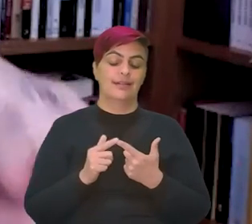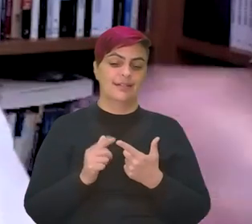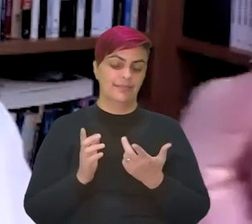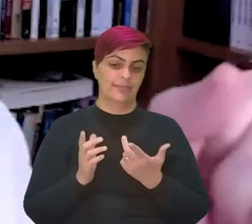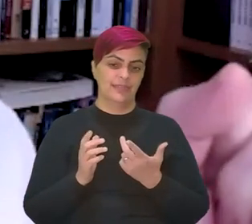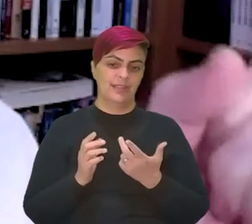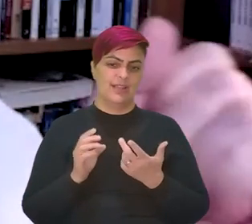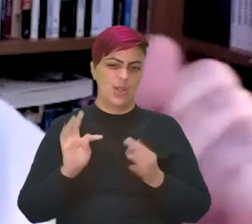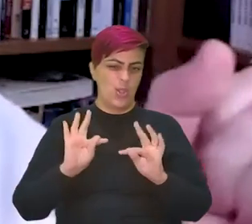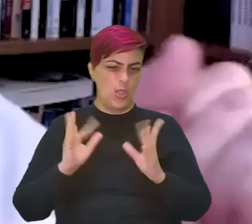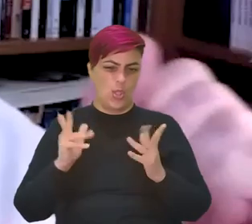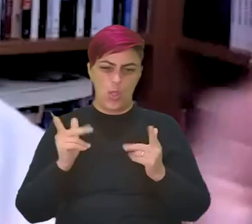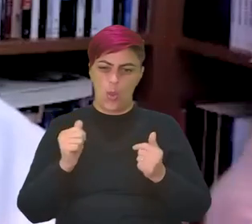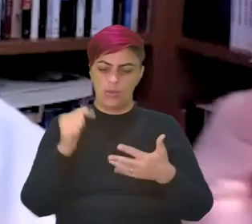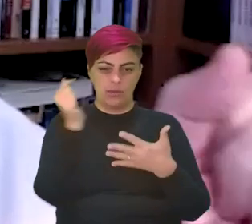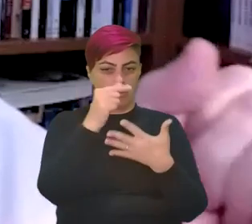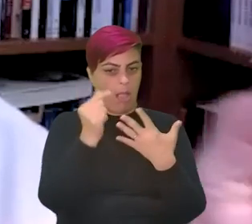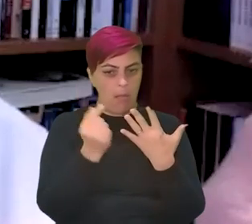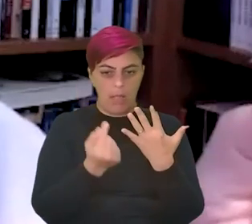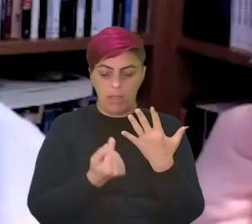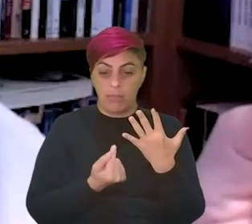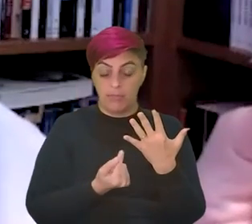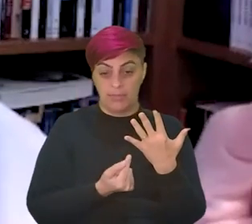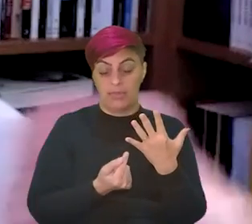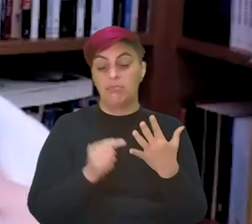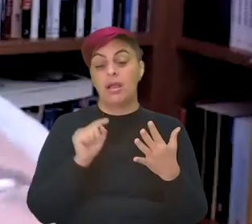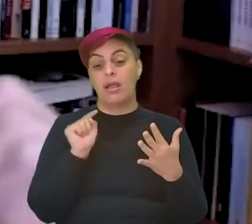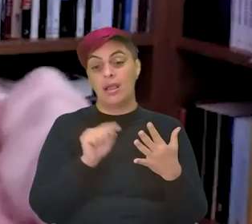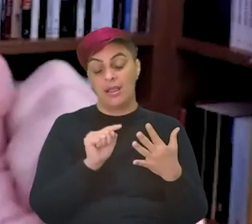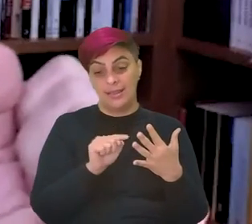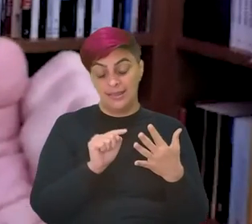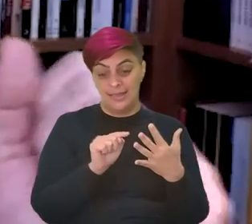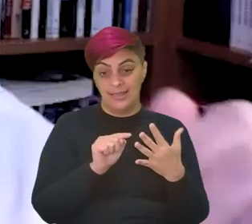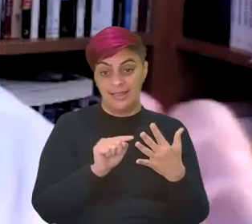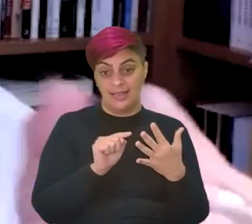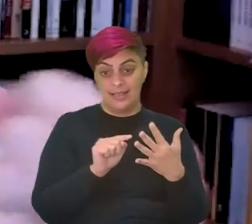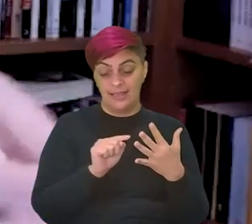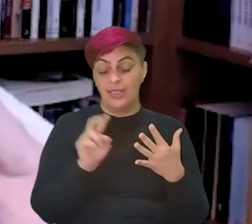aqui... Todos os títulos depois de Argonautas são